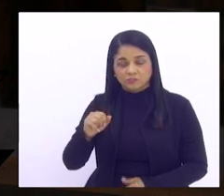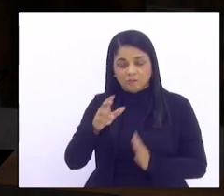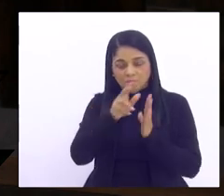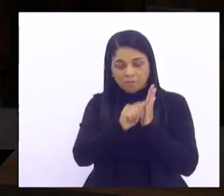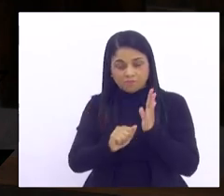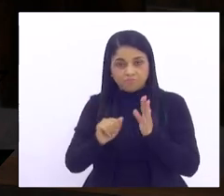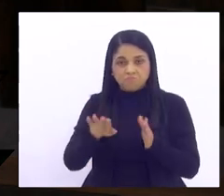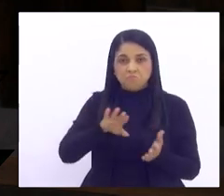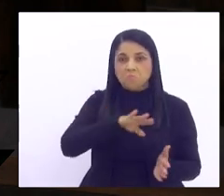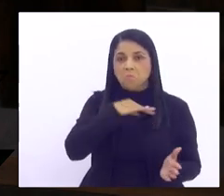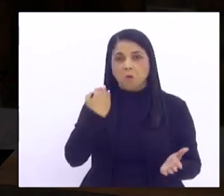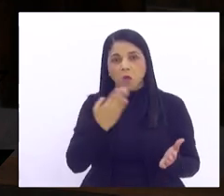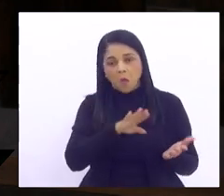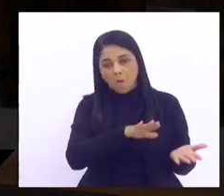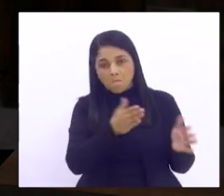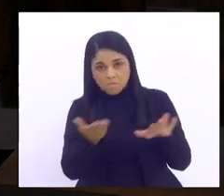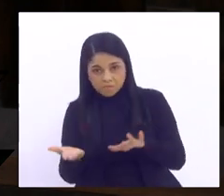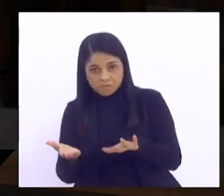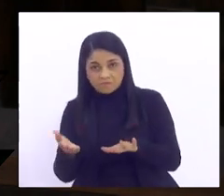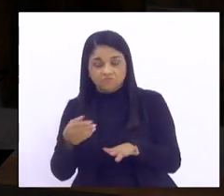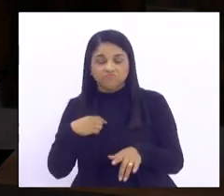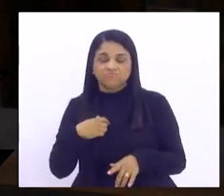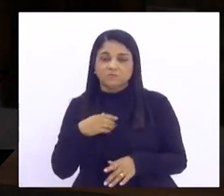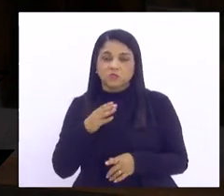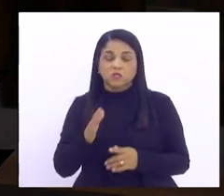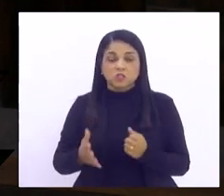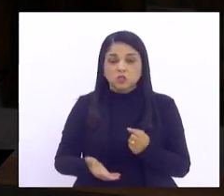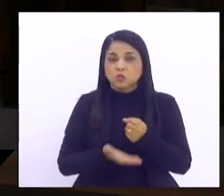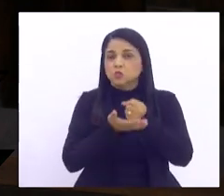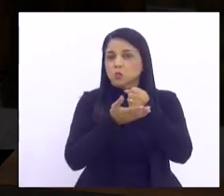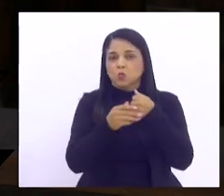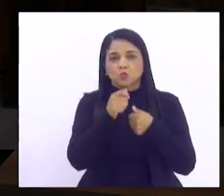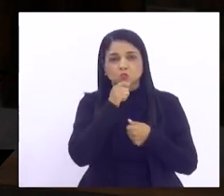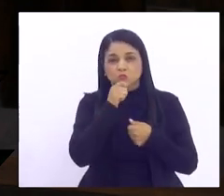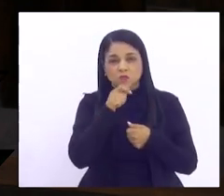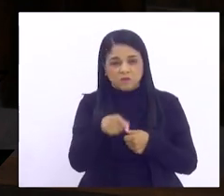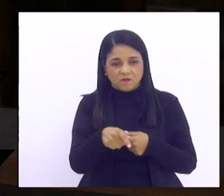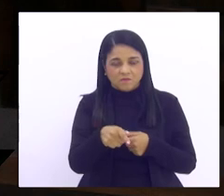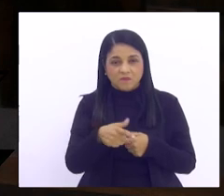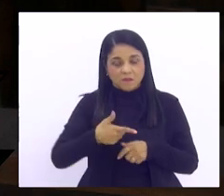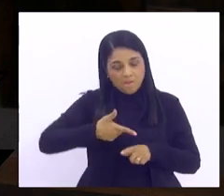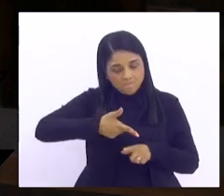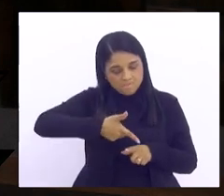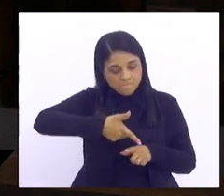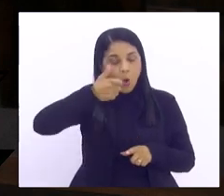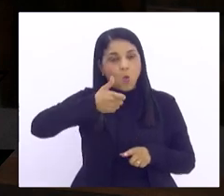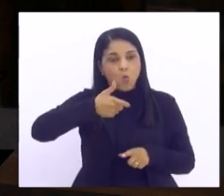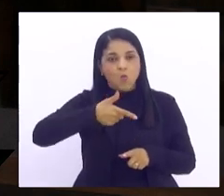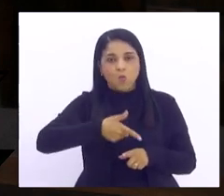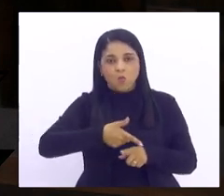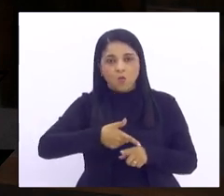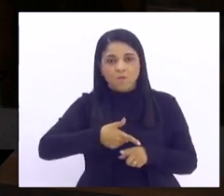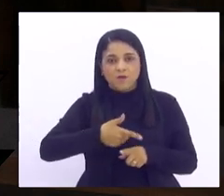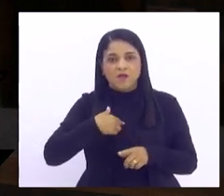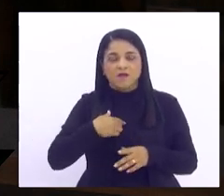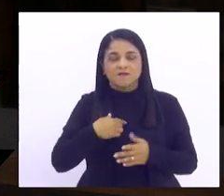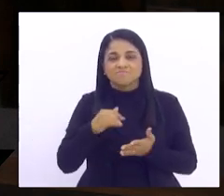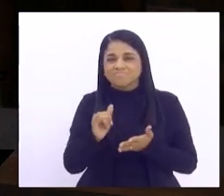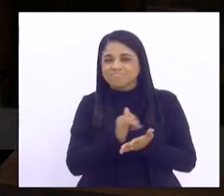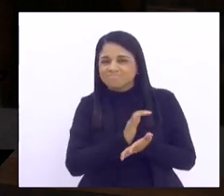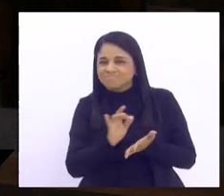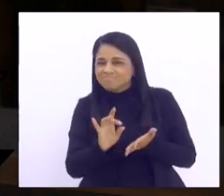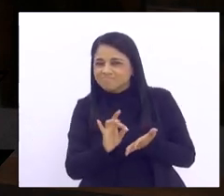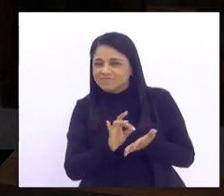ela morreu, houve omissão de socorro, eles deram um tiro na cabeça do cadáver para simular homicídio,